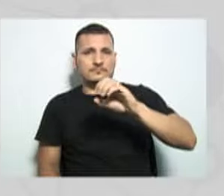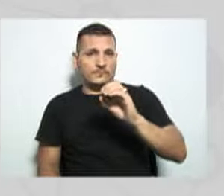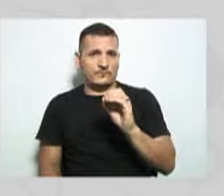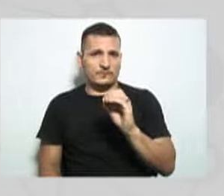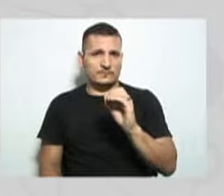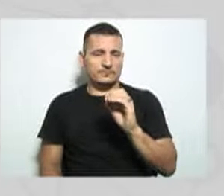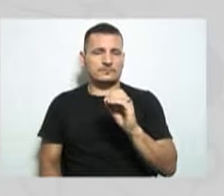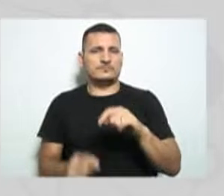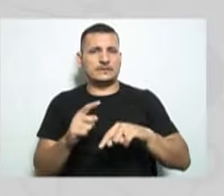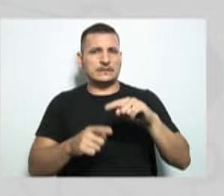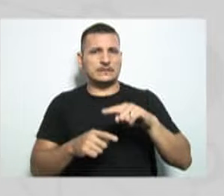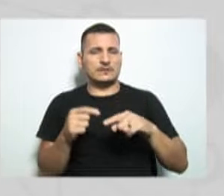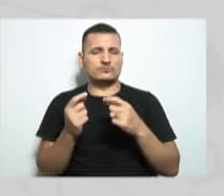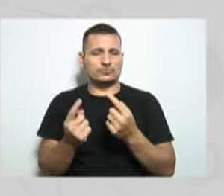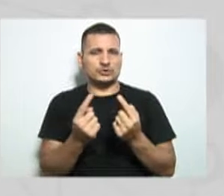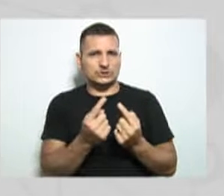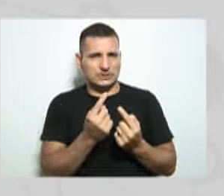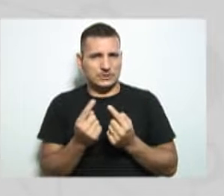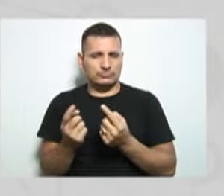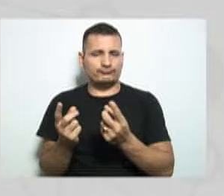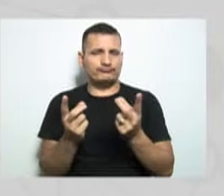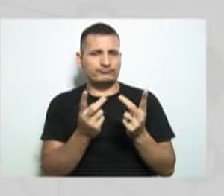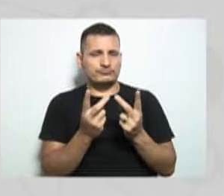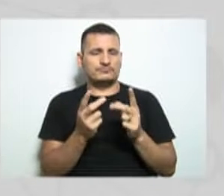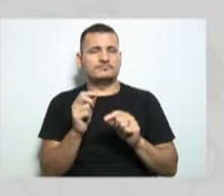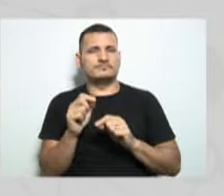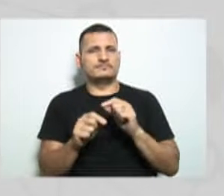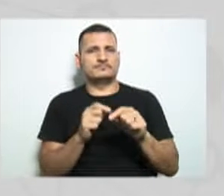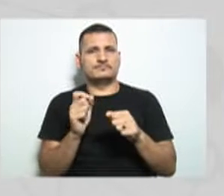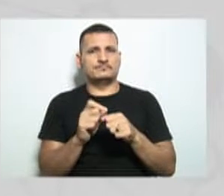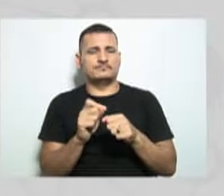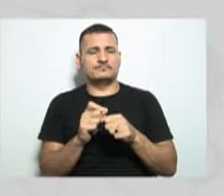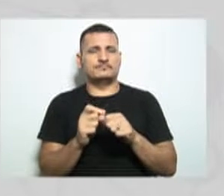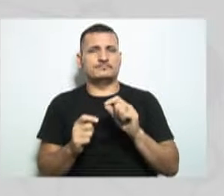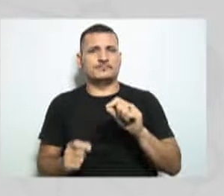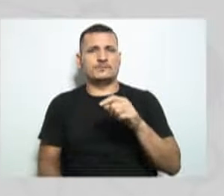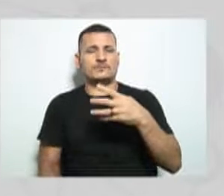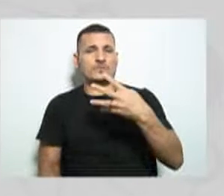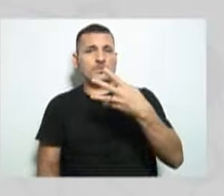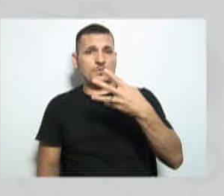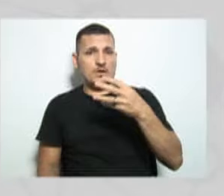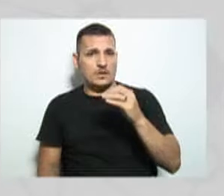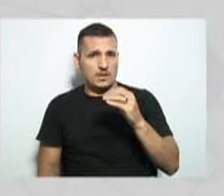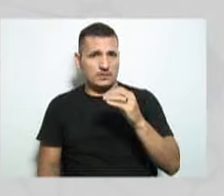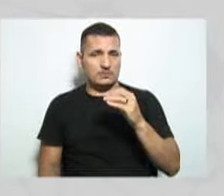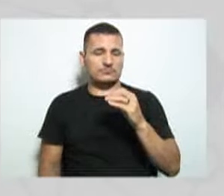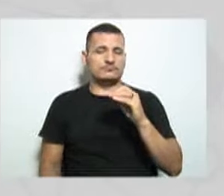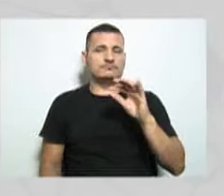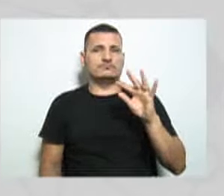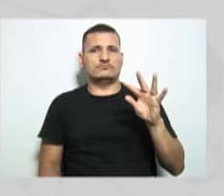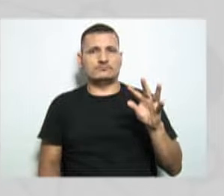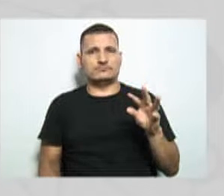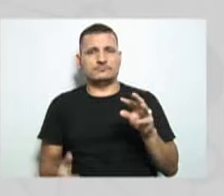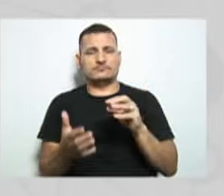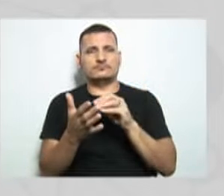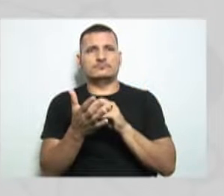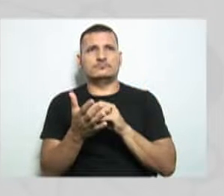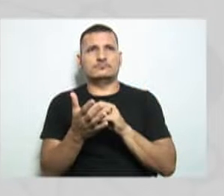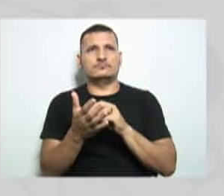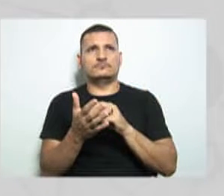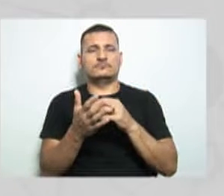O que eu vou fazer? Eu vou pegar primeiro os 40 que entrou para poder fazer a saída dele.